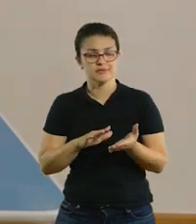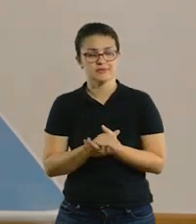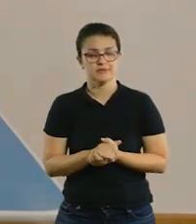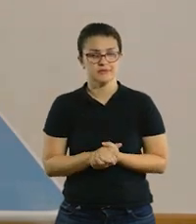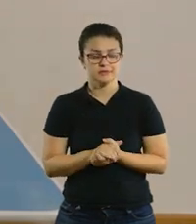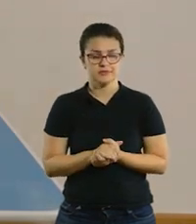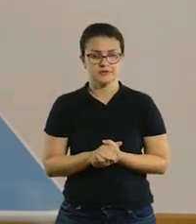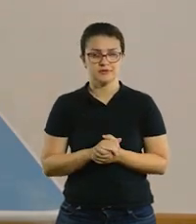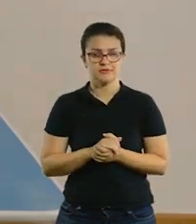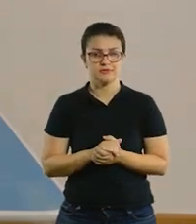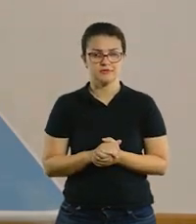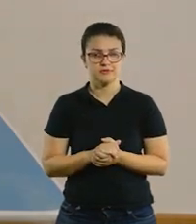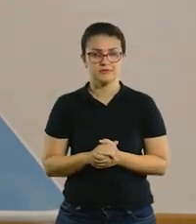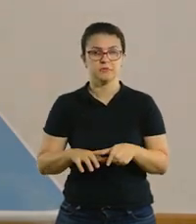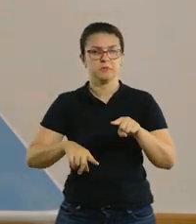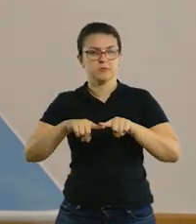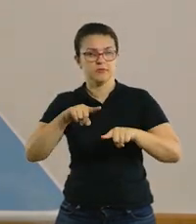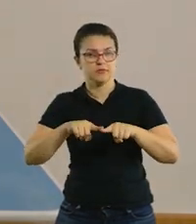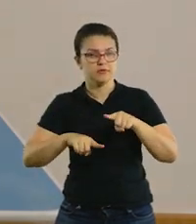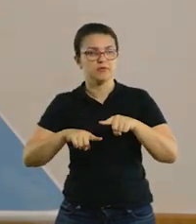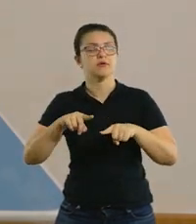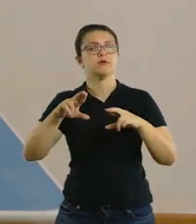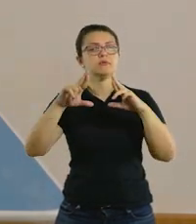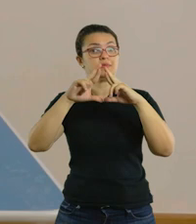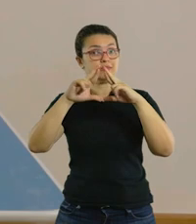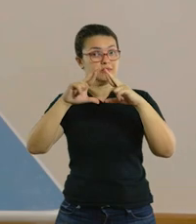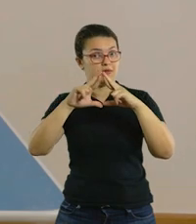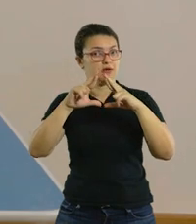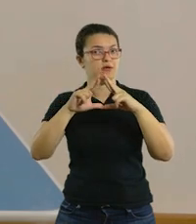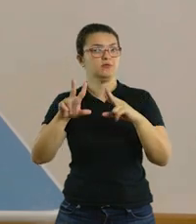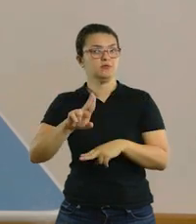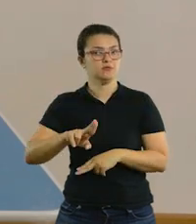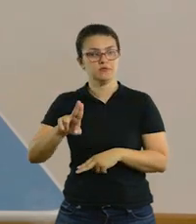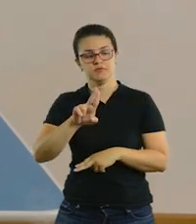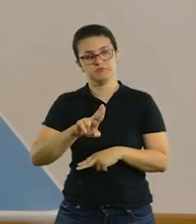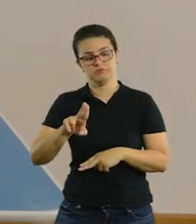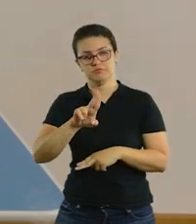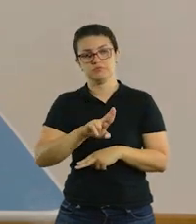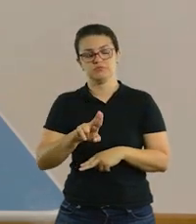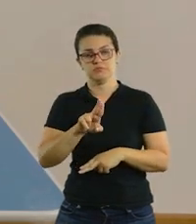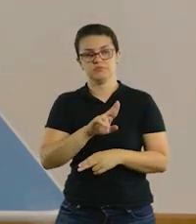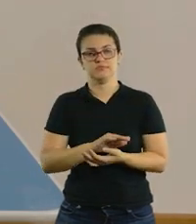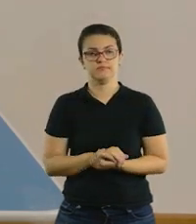onde podemos usar material reciclável. Então,